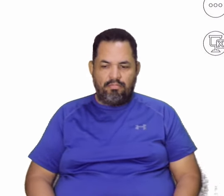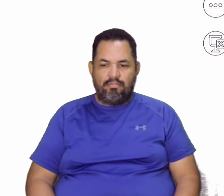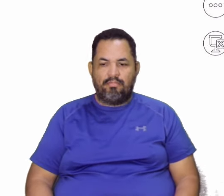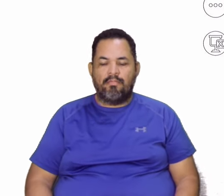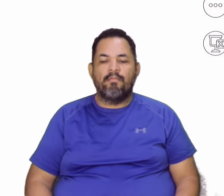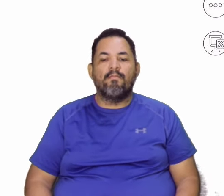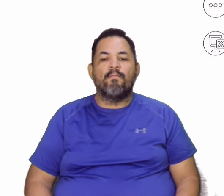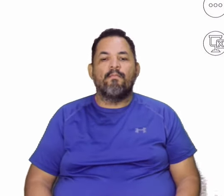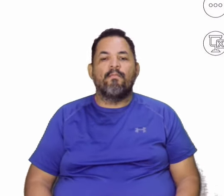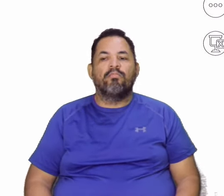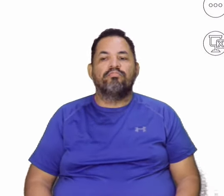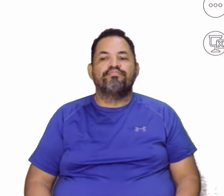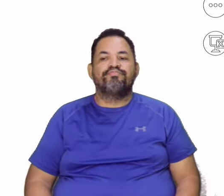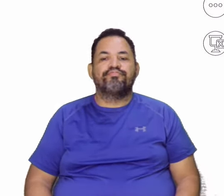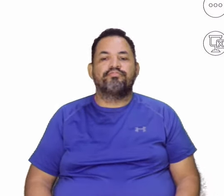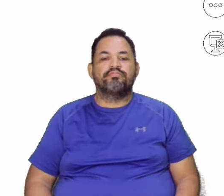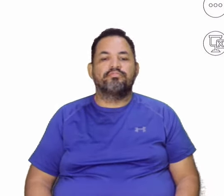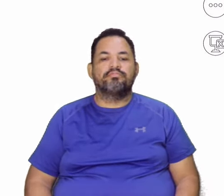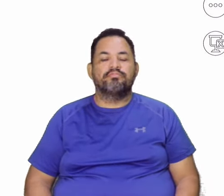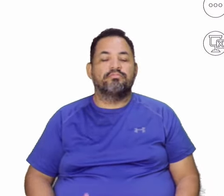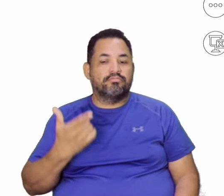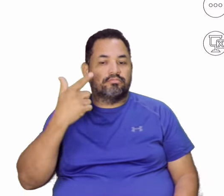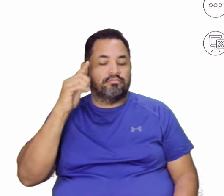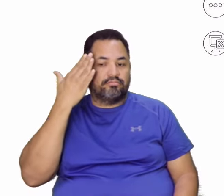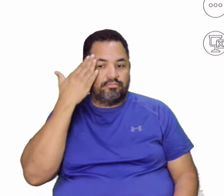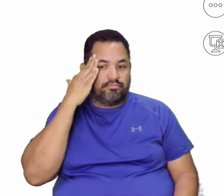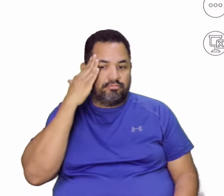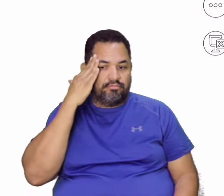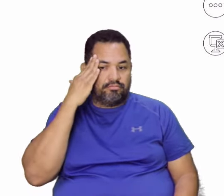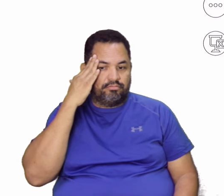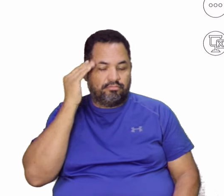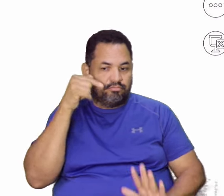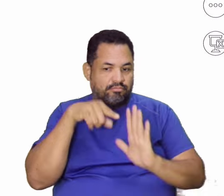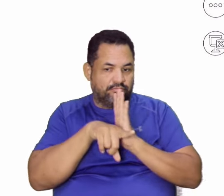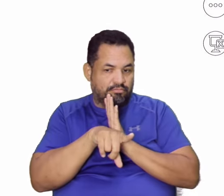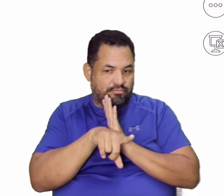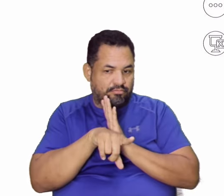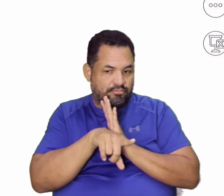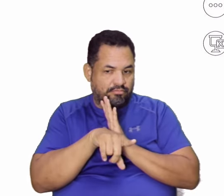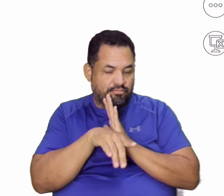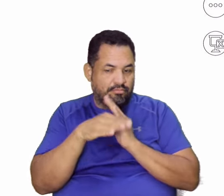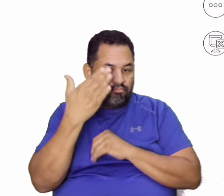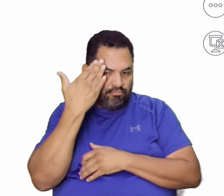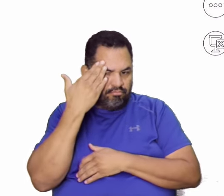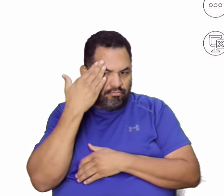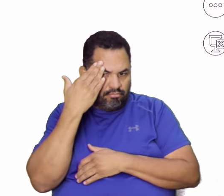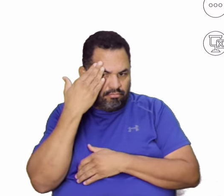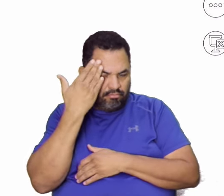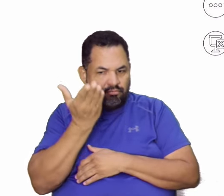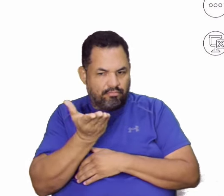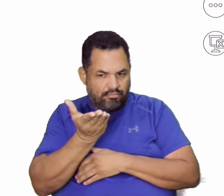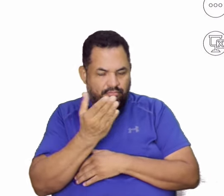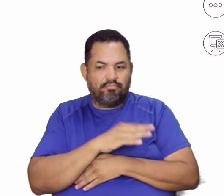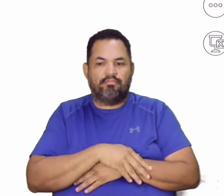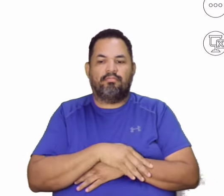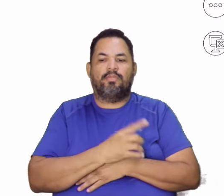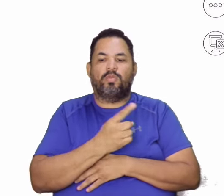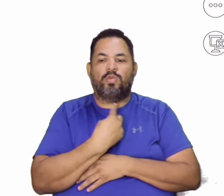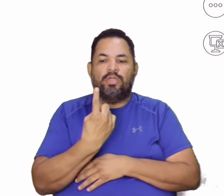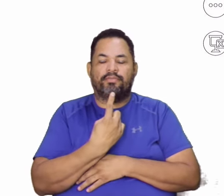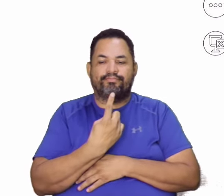corporais e aí turma vocês conseguiram entender bem essa questão compreenderam a gente tá